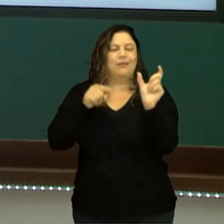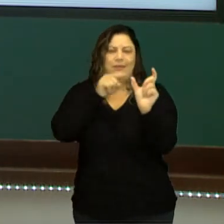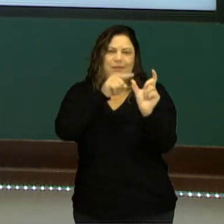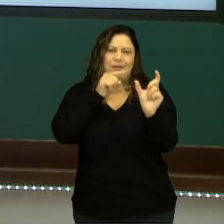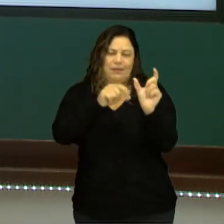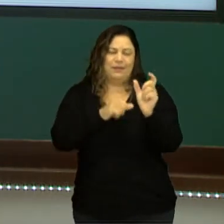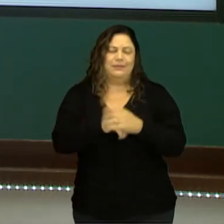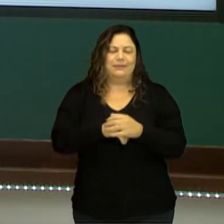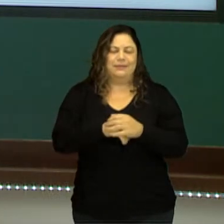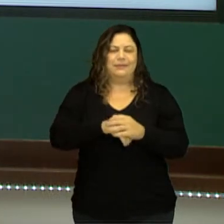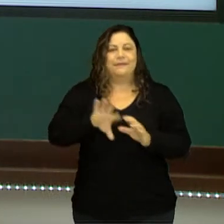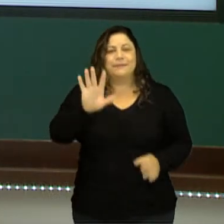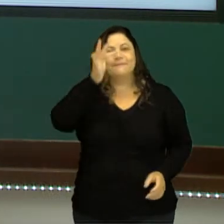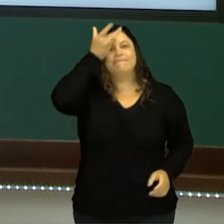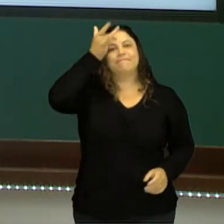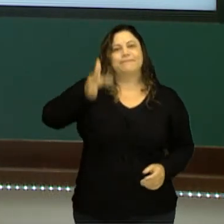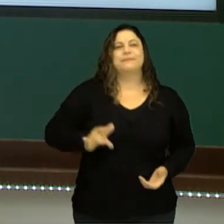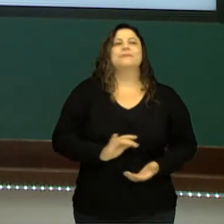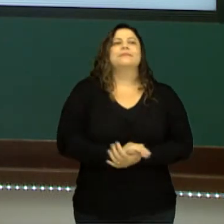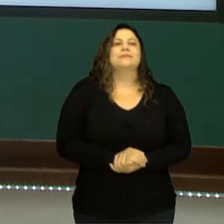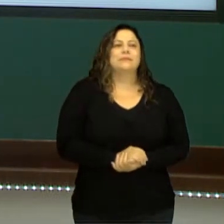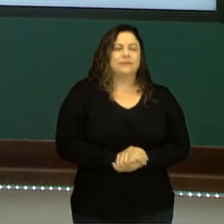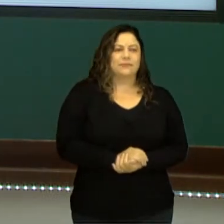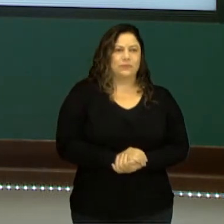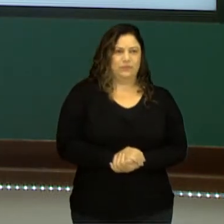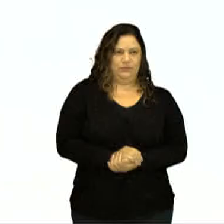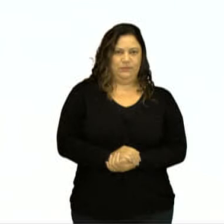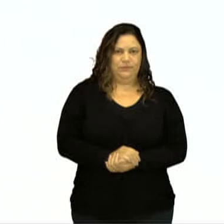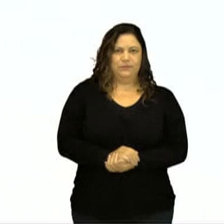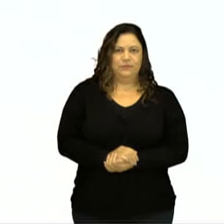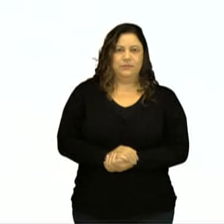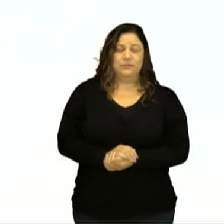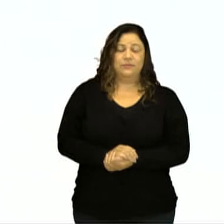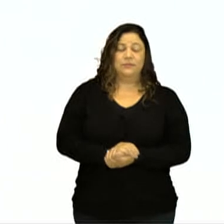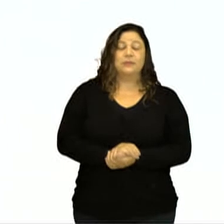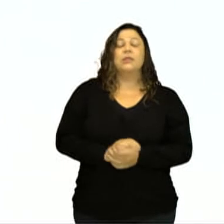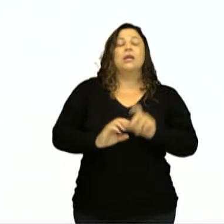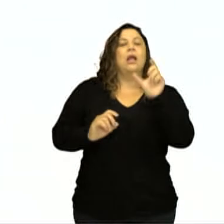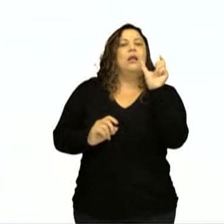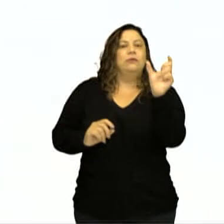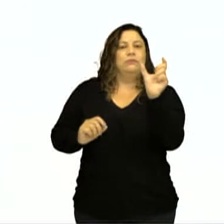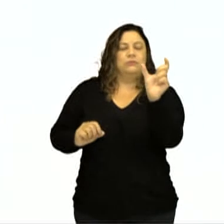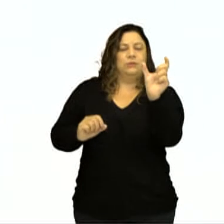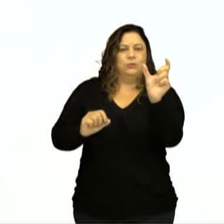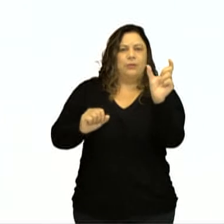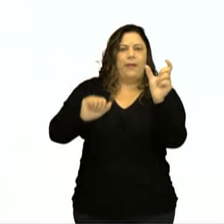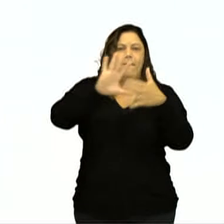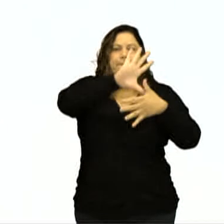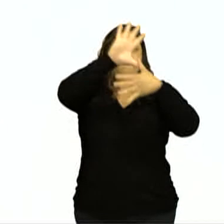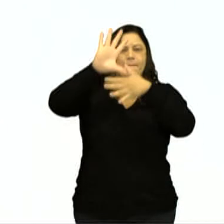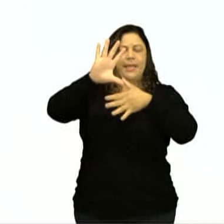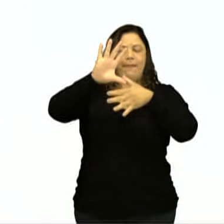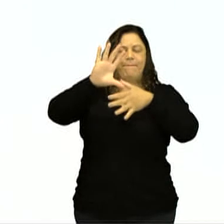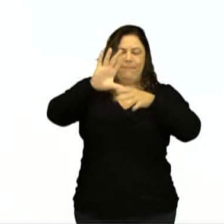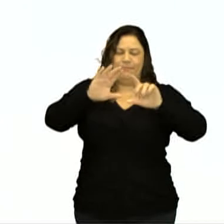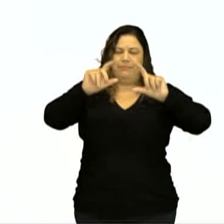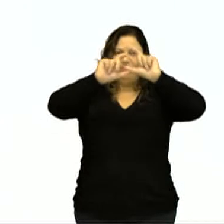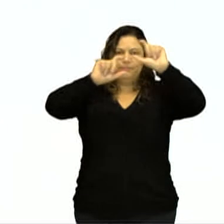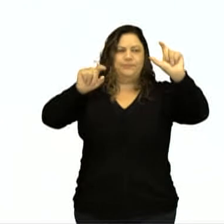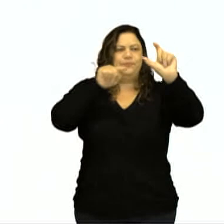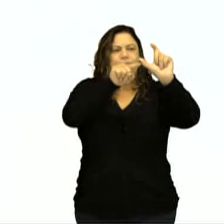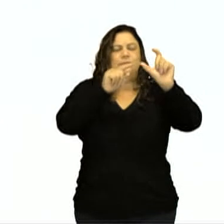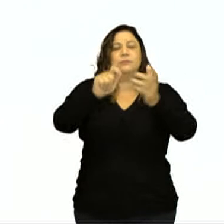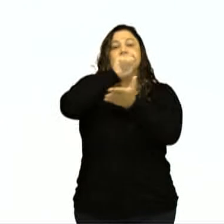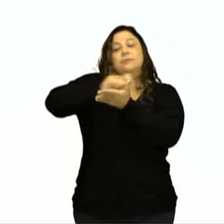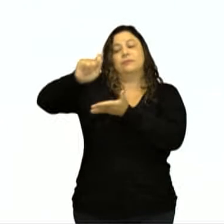fixar esses conteúdos. Então aqui, ó, você... O mapa mental, você vai colocar em um papel tudo que você está aprendendo